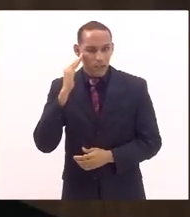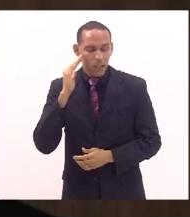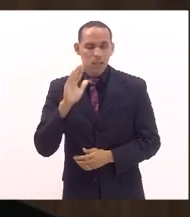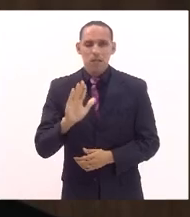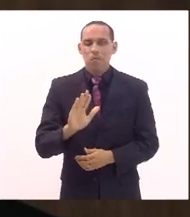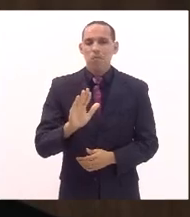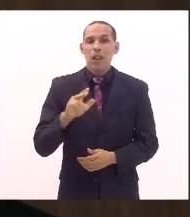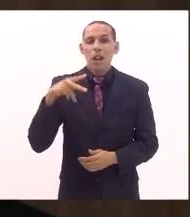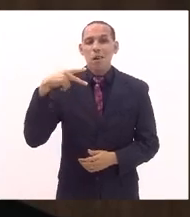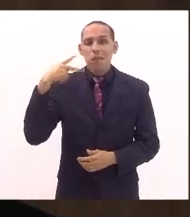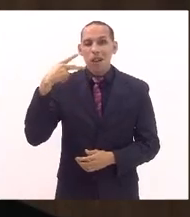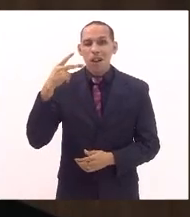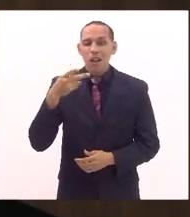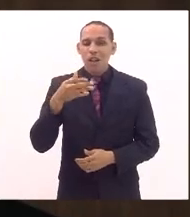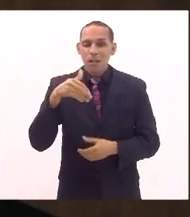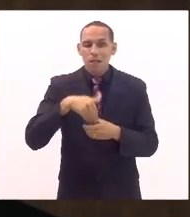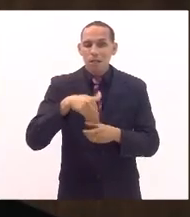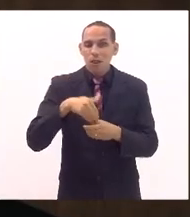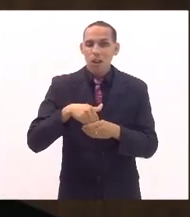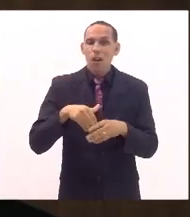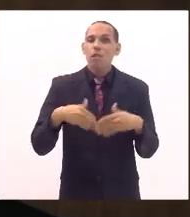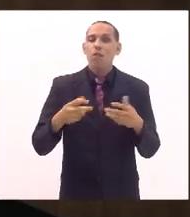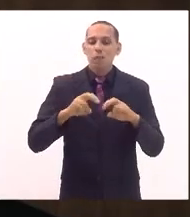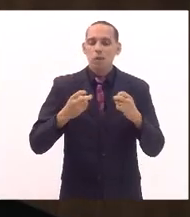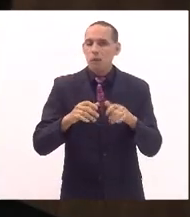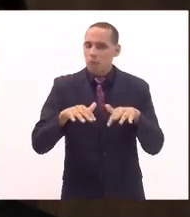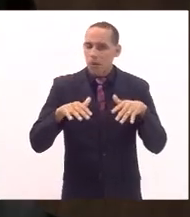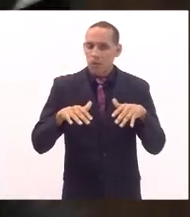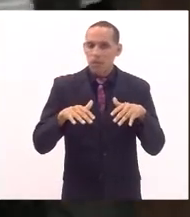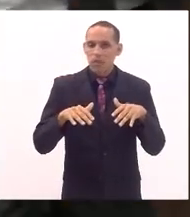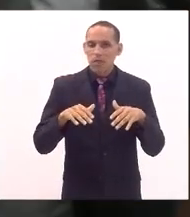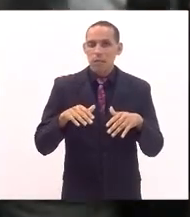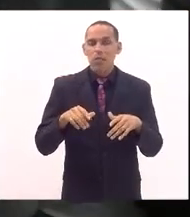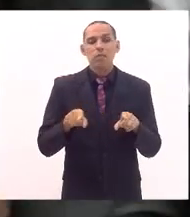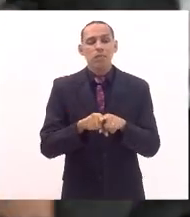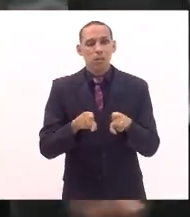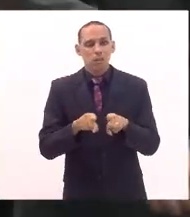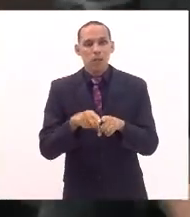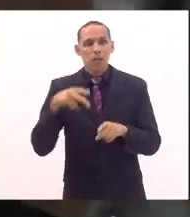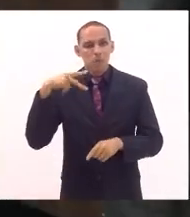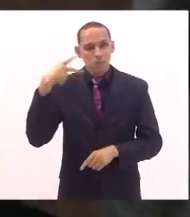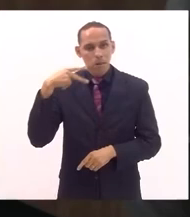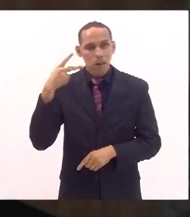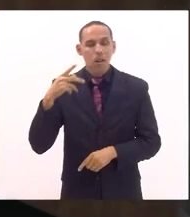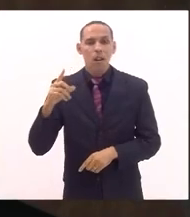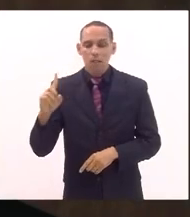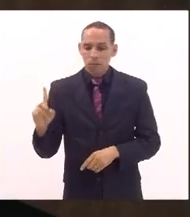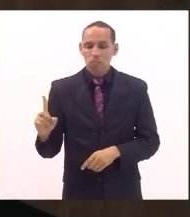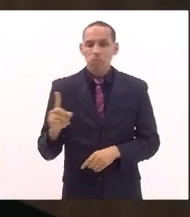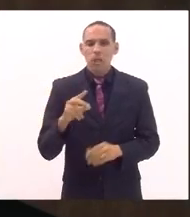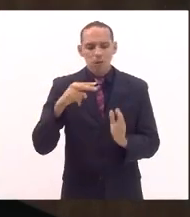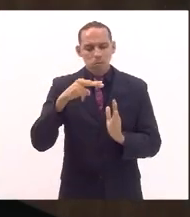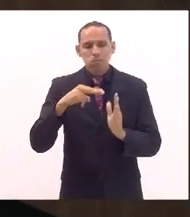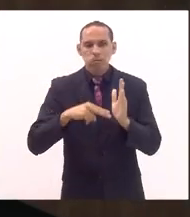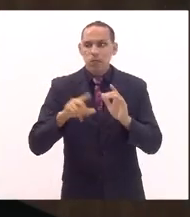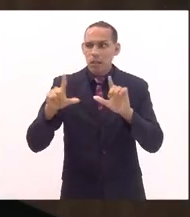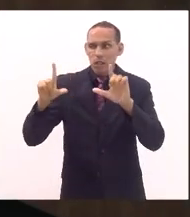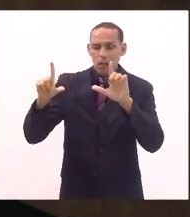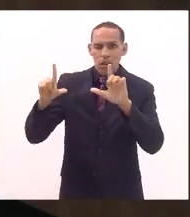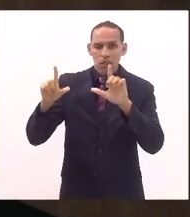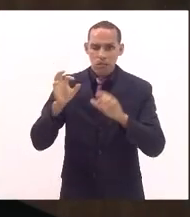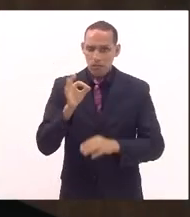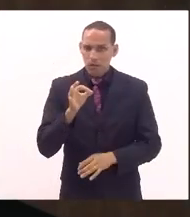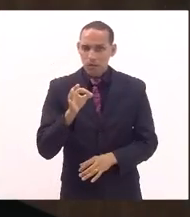o parlamentar ele tem que votar quando tiver em plenário e Isso inclui também o parlamentar que entra para verificar o telão